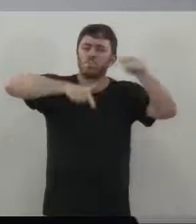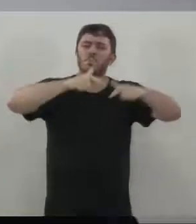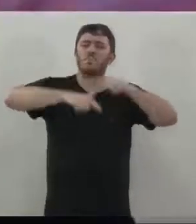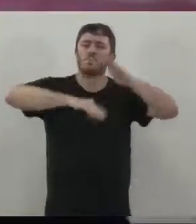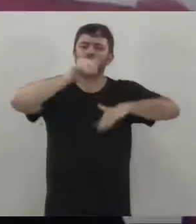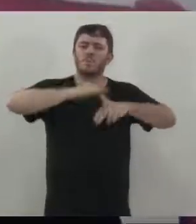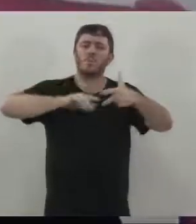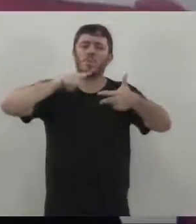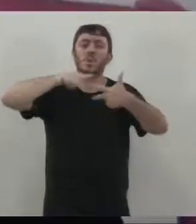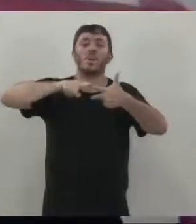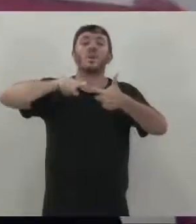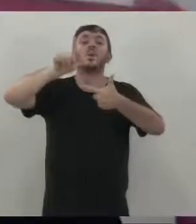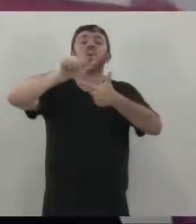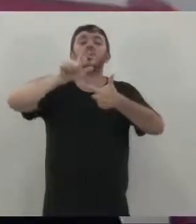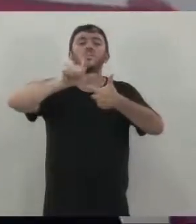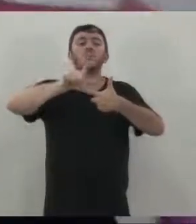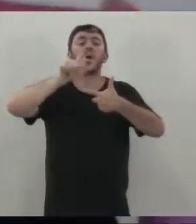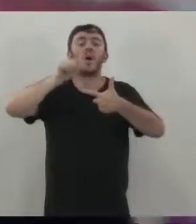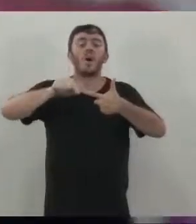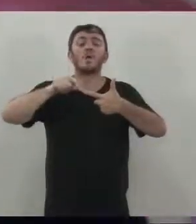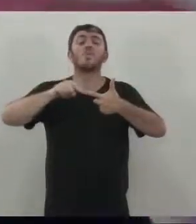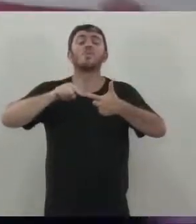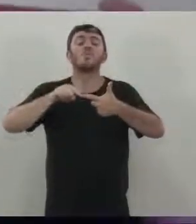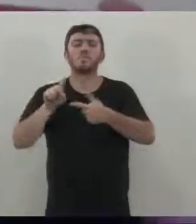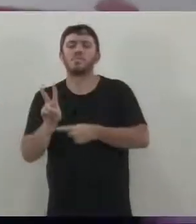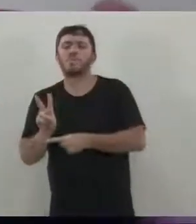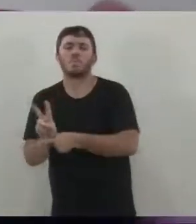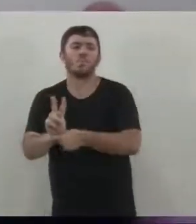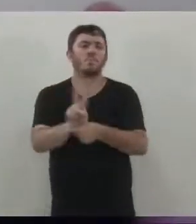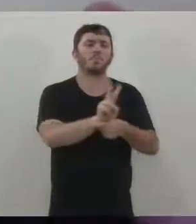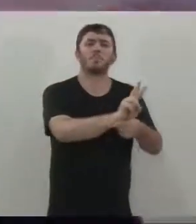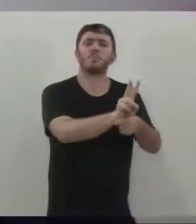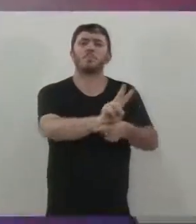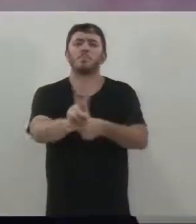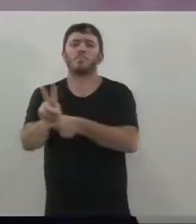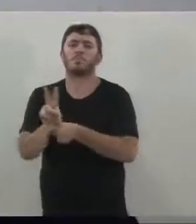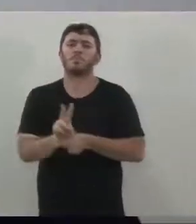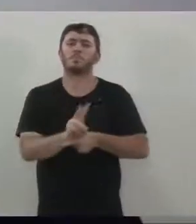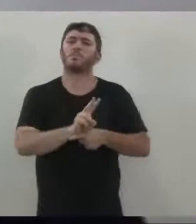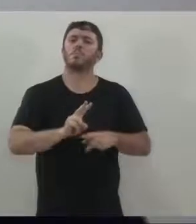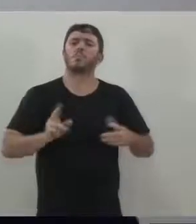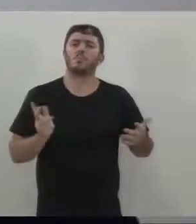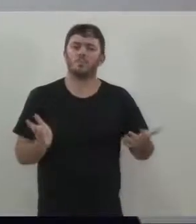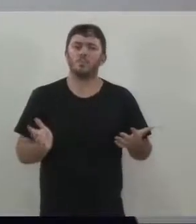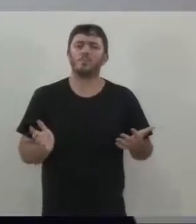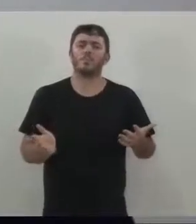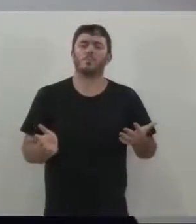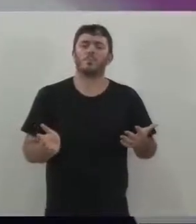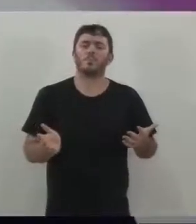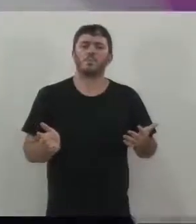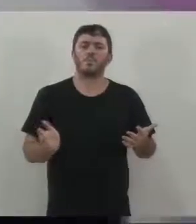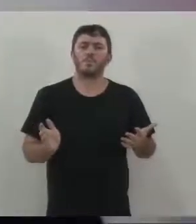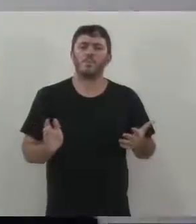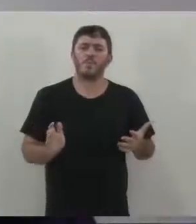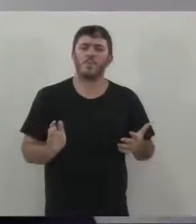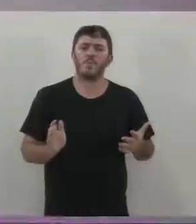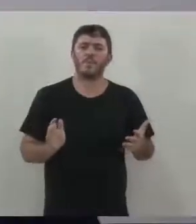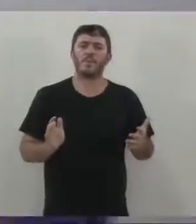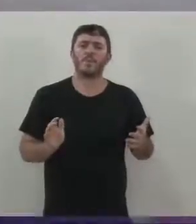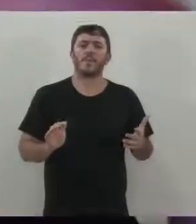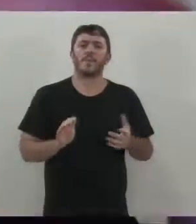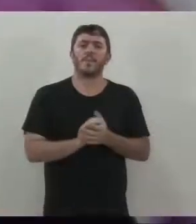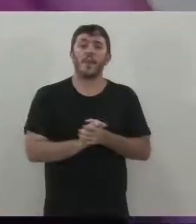legislativo, o seu poder de fiscalizar, que vivamos esses poderes, essas